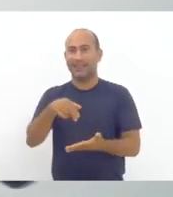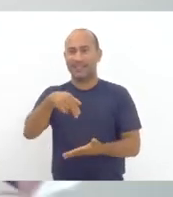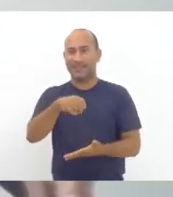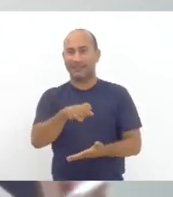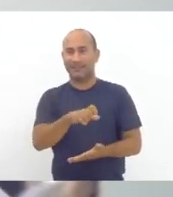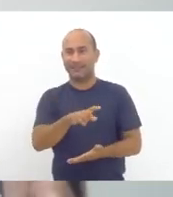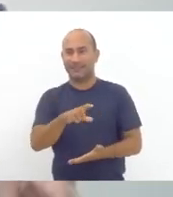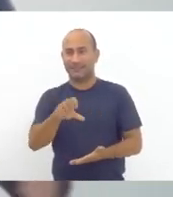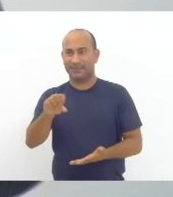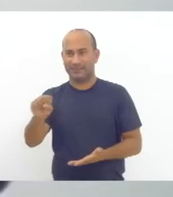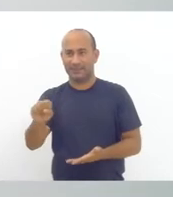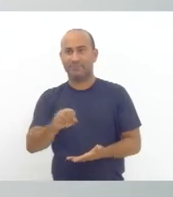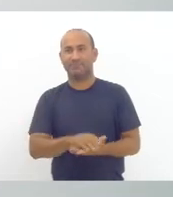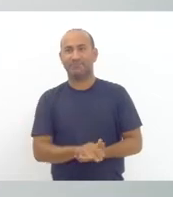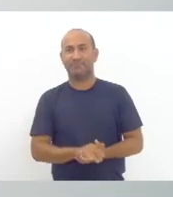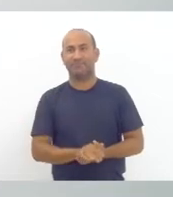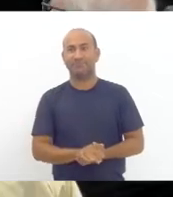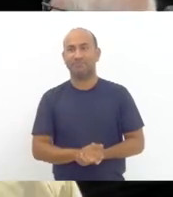Rocha